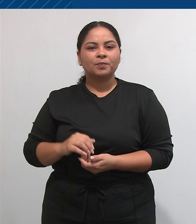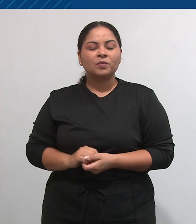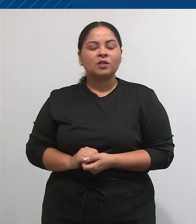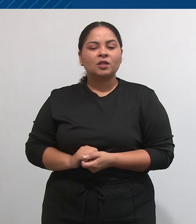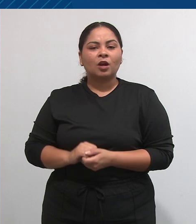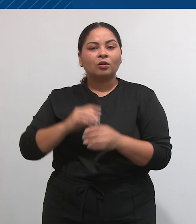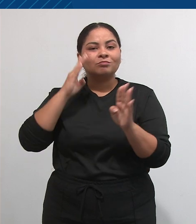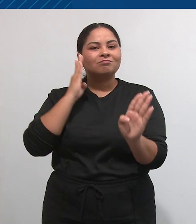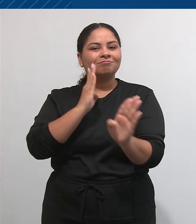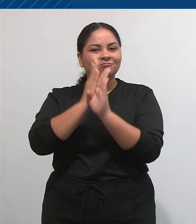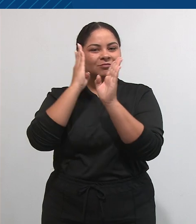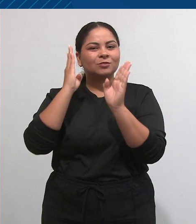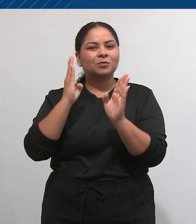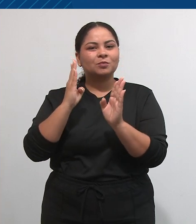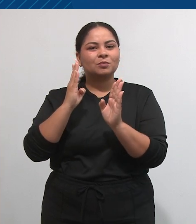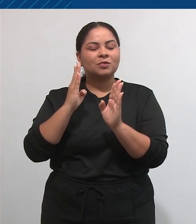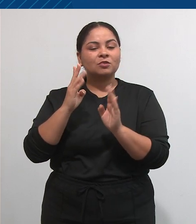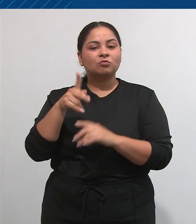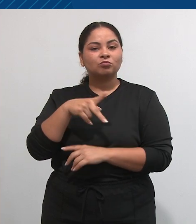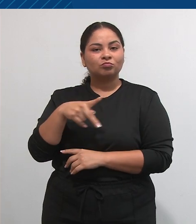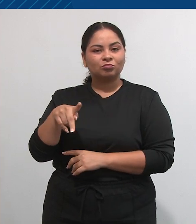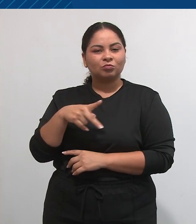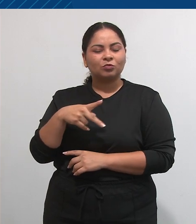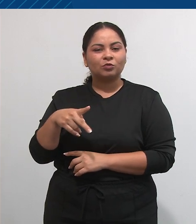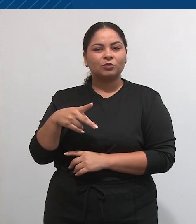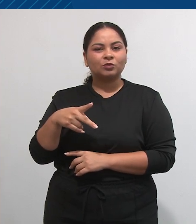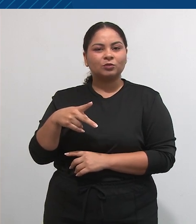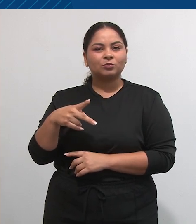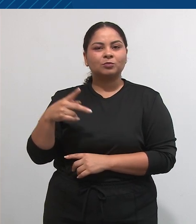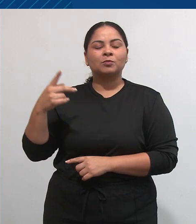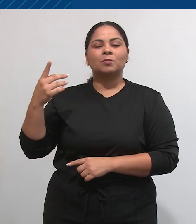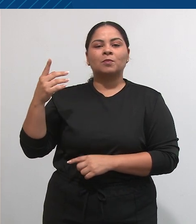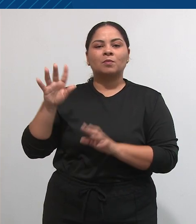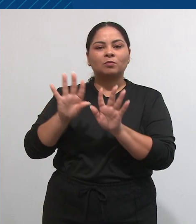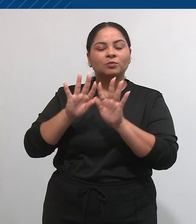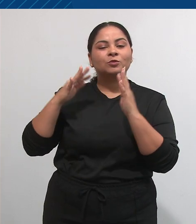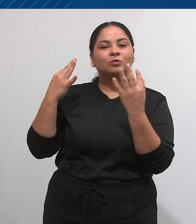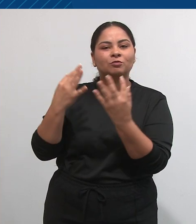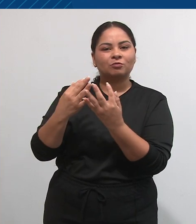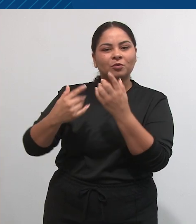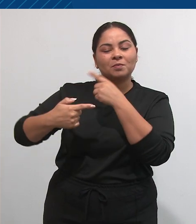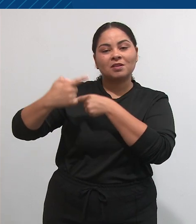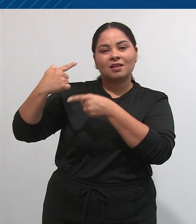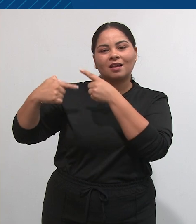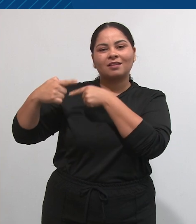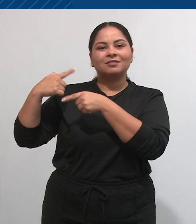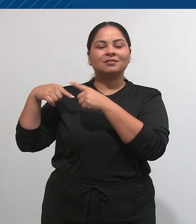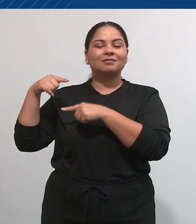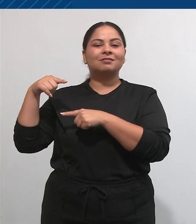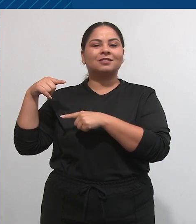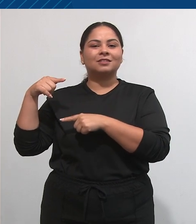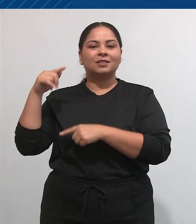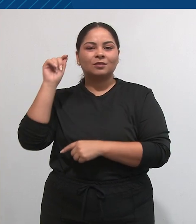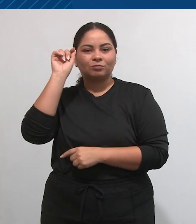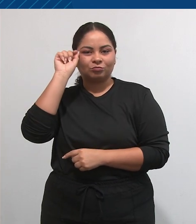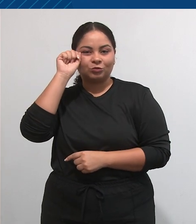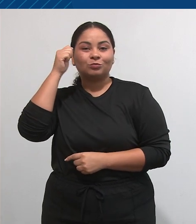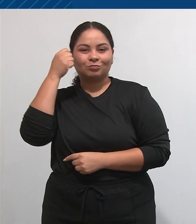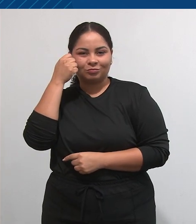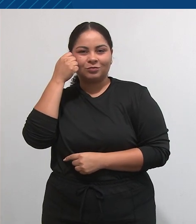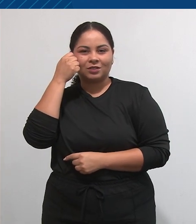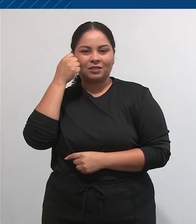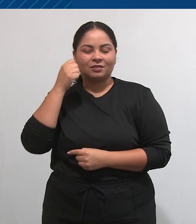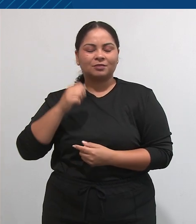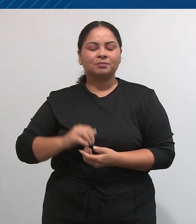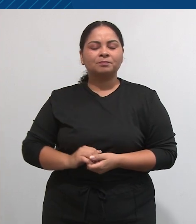também é descendente, só que ele não tinha essa ligação com a nossa história, ele passou a ter o conhecimento e o